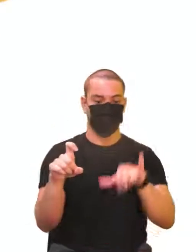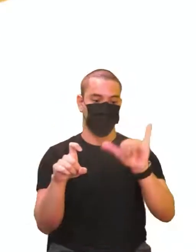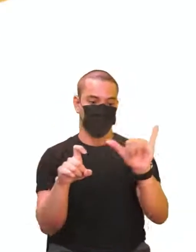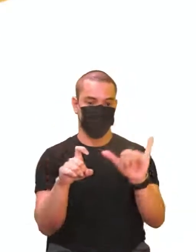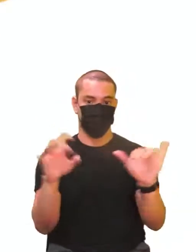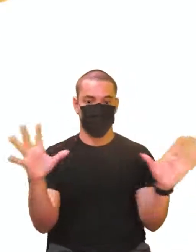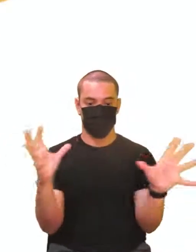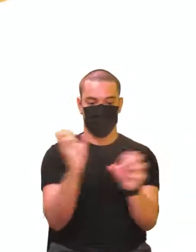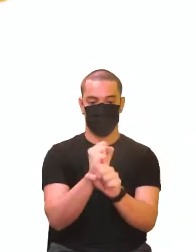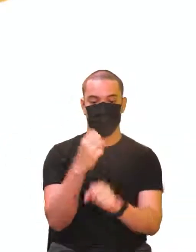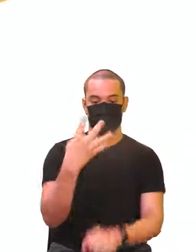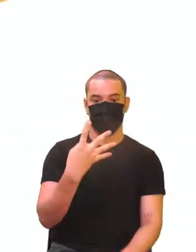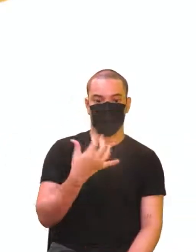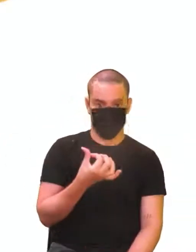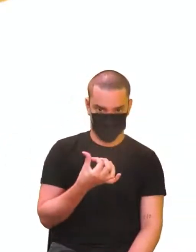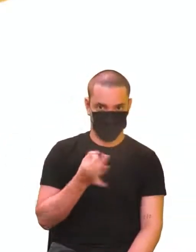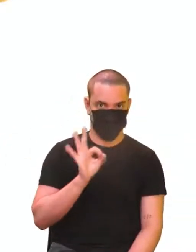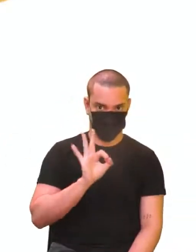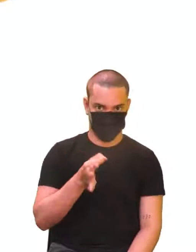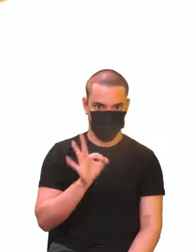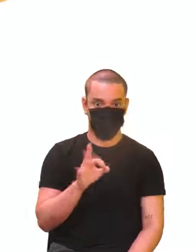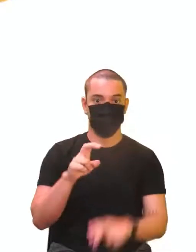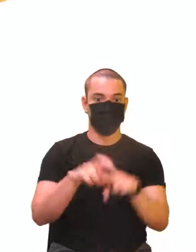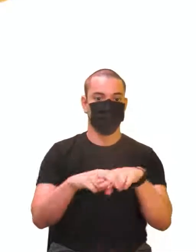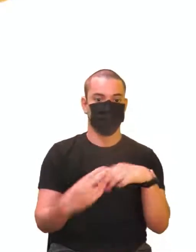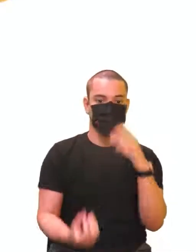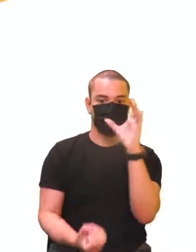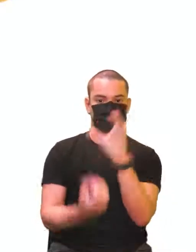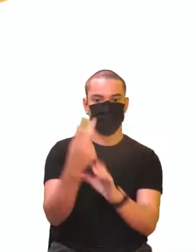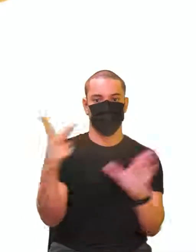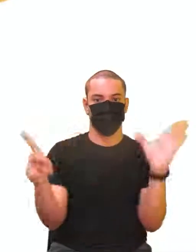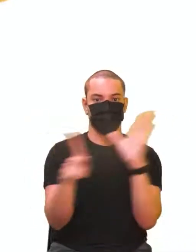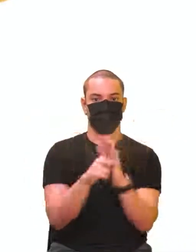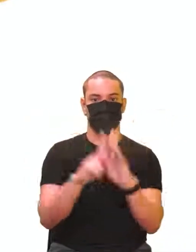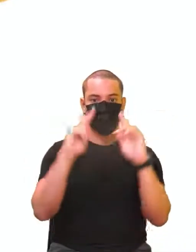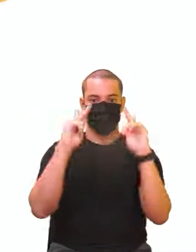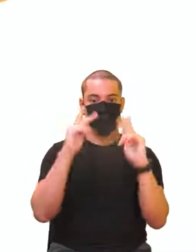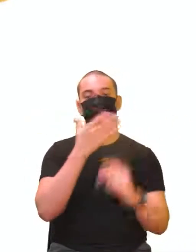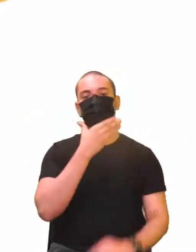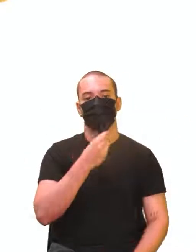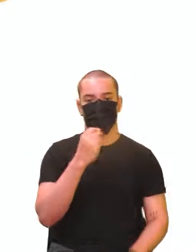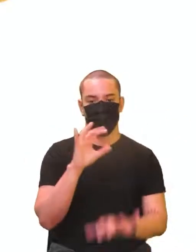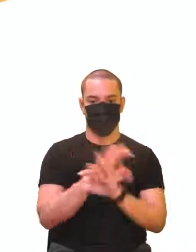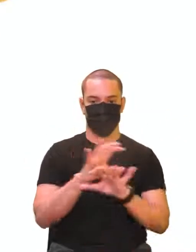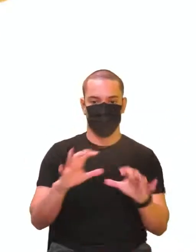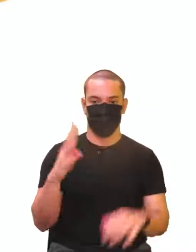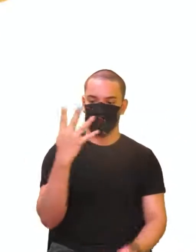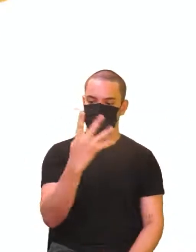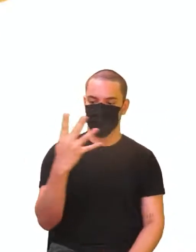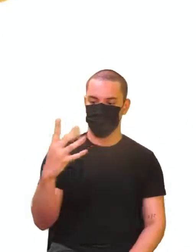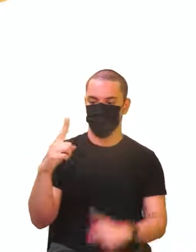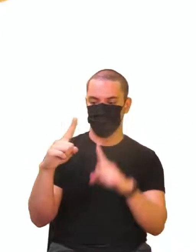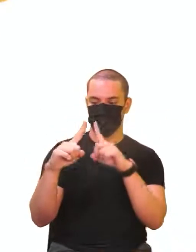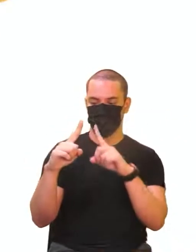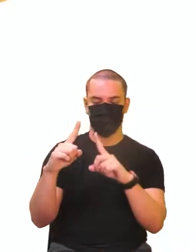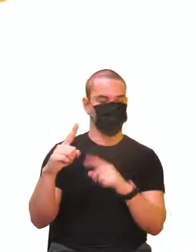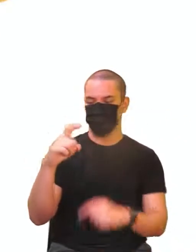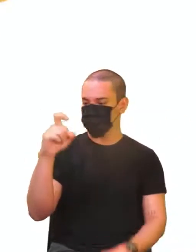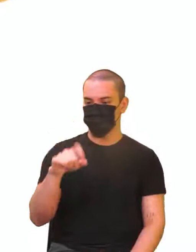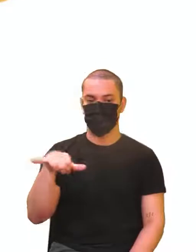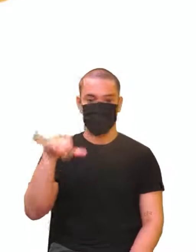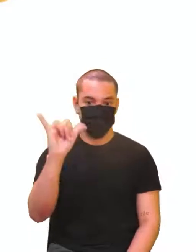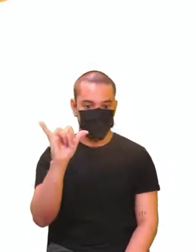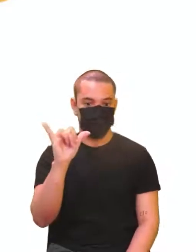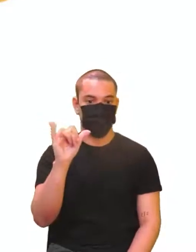Y, ok? Então a constituição genética do homem é 44XY. E da mulher, professora?